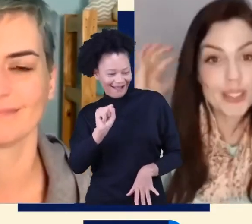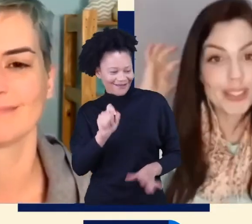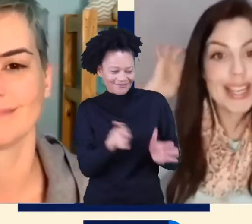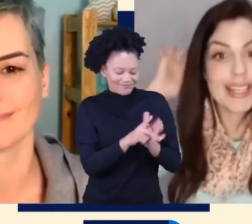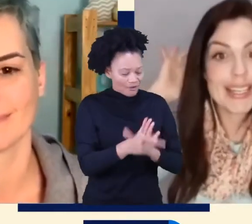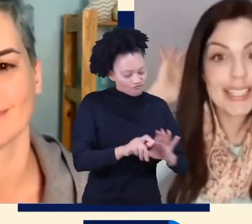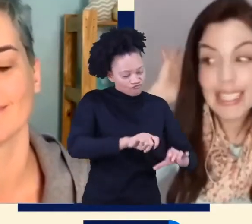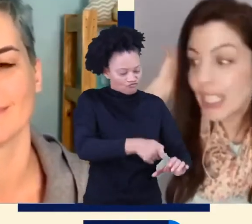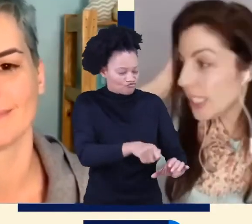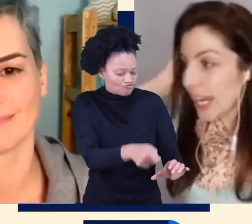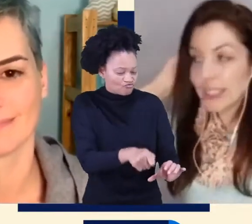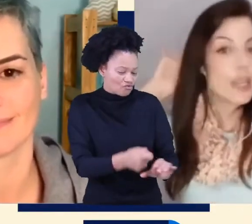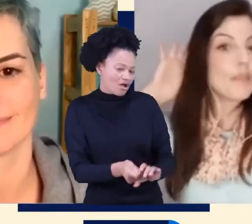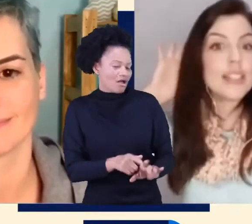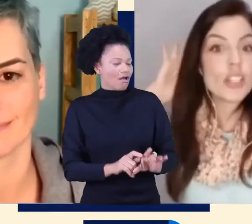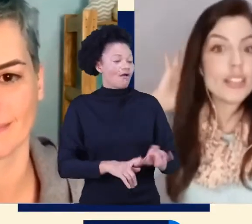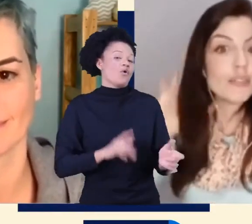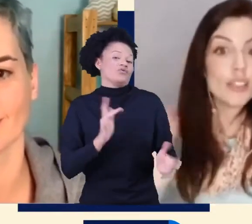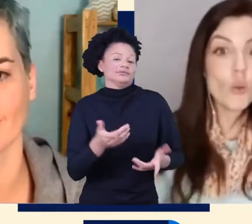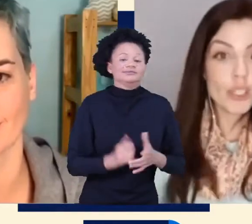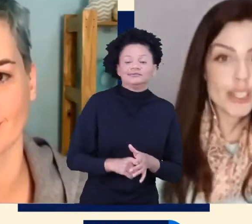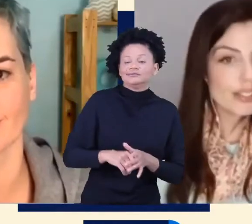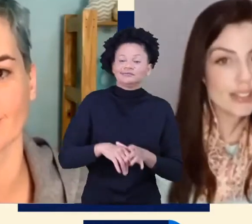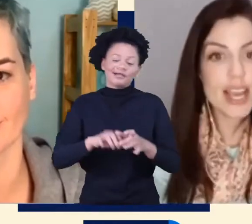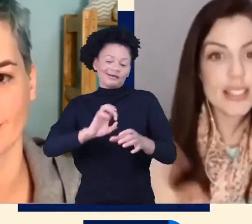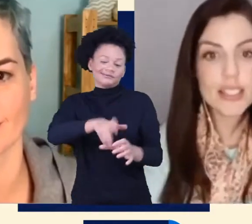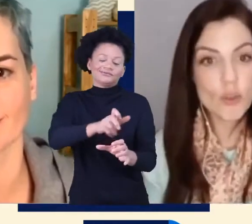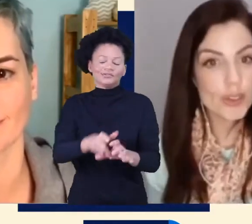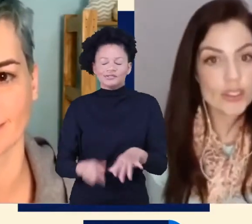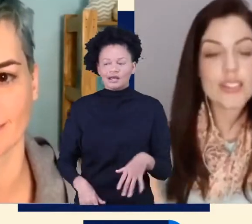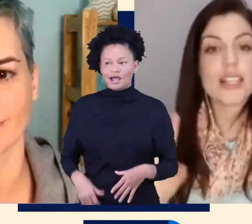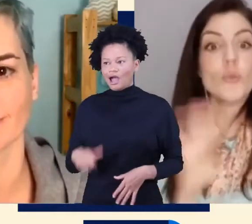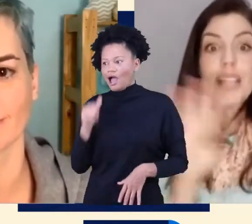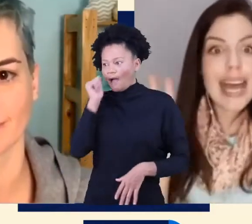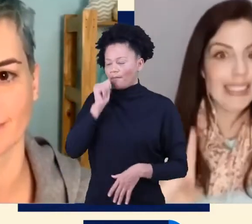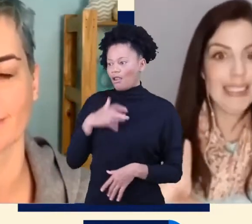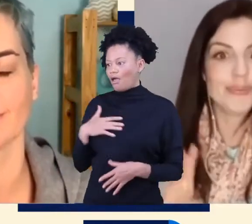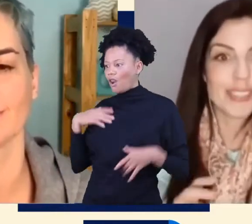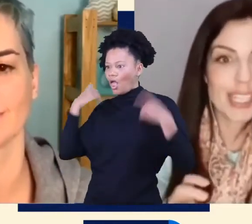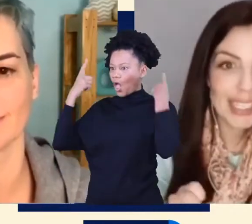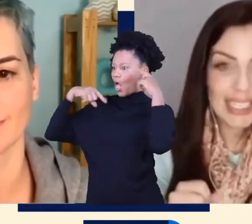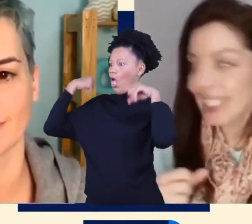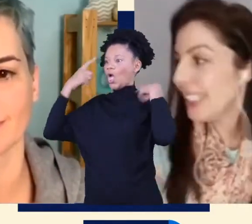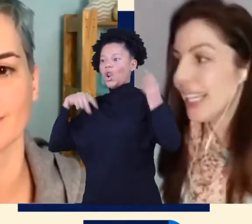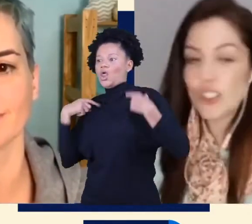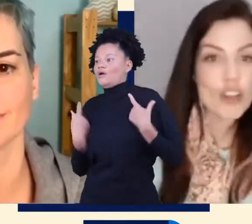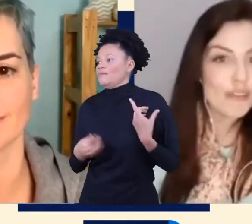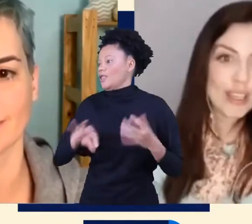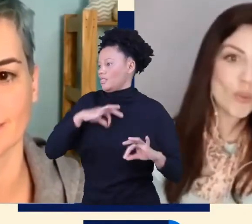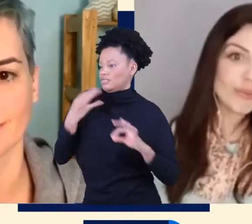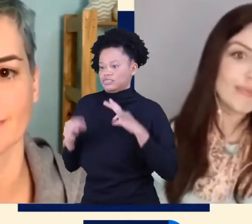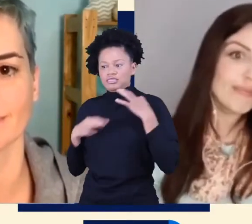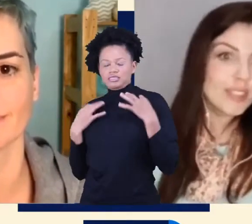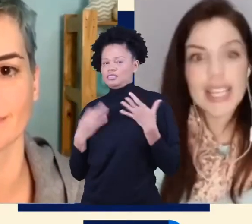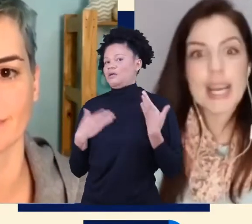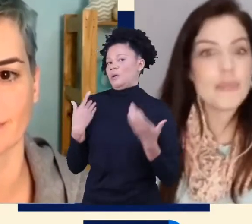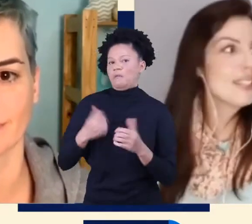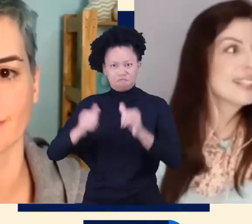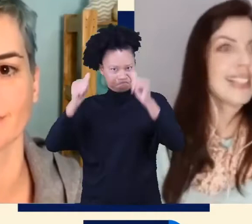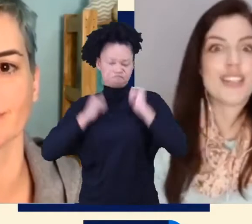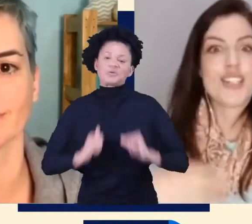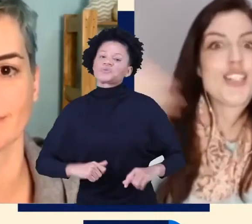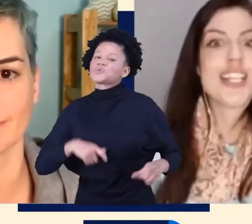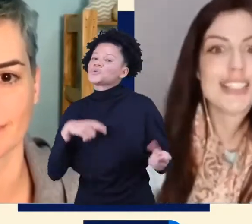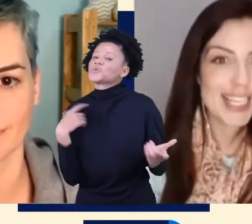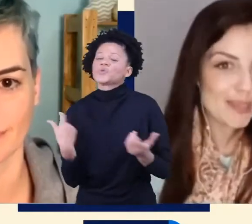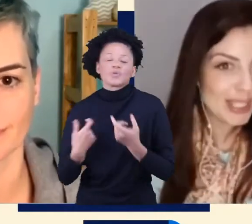arruma a torneira, e aí, de repente, ela fica louca e excitada e eles começam a transar do nada, né? E ele já vem sem camisa,